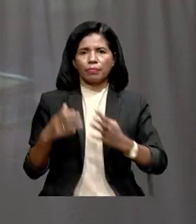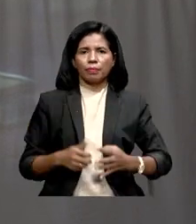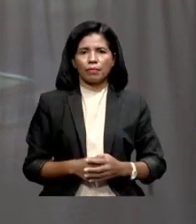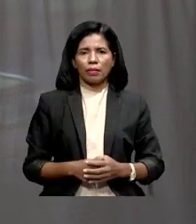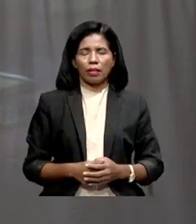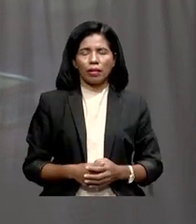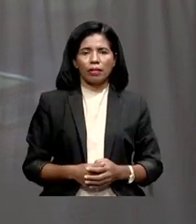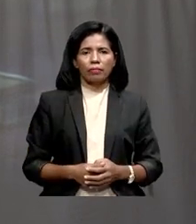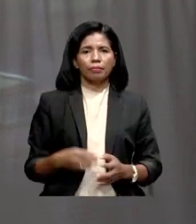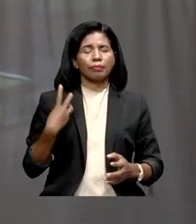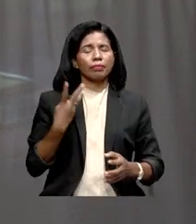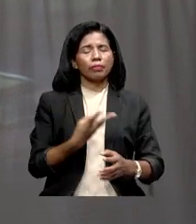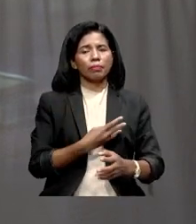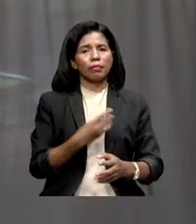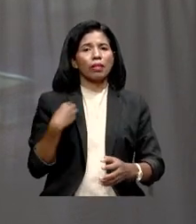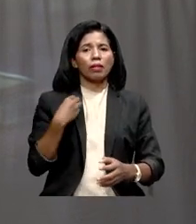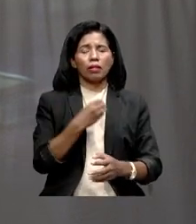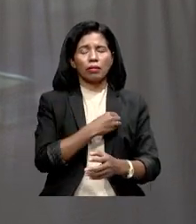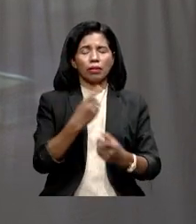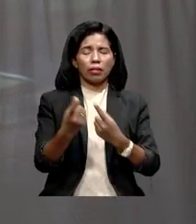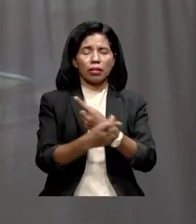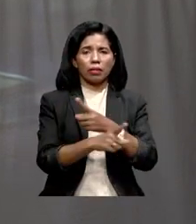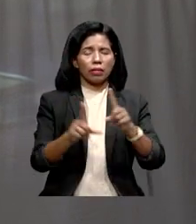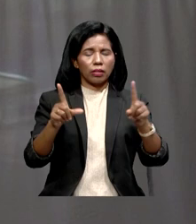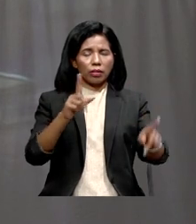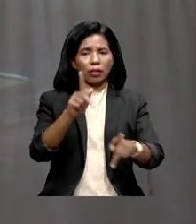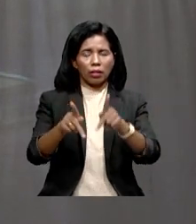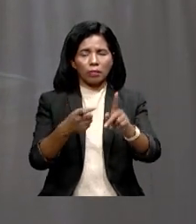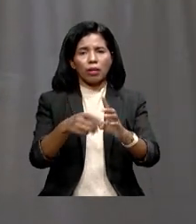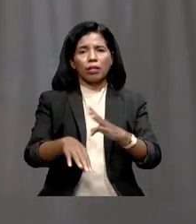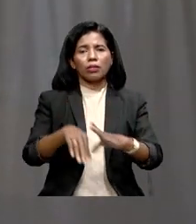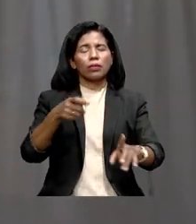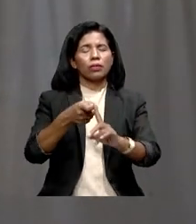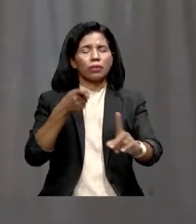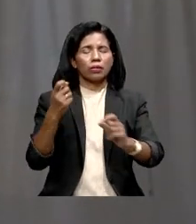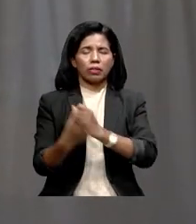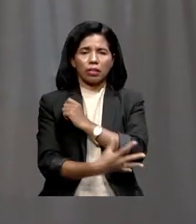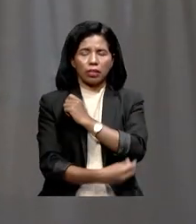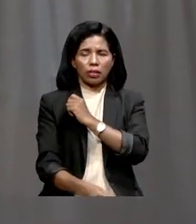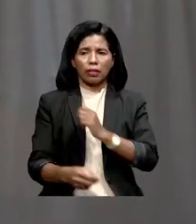a ita nia luta ba libertação povo usi que acno moque. Ba loro